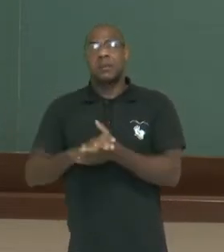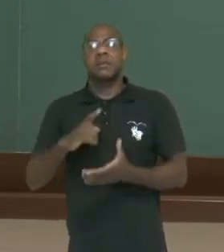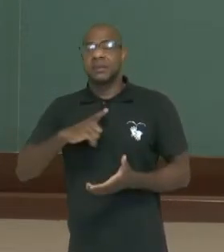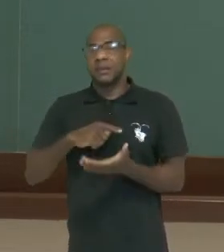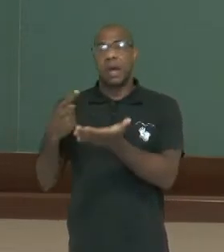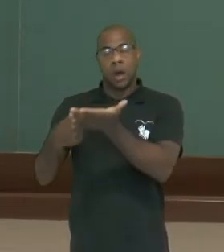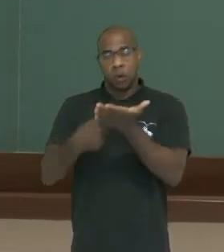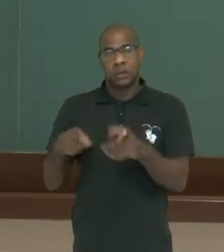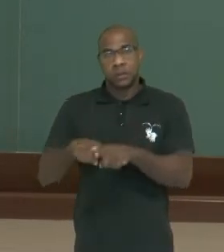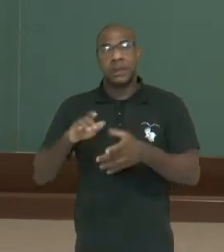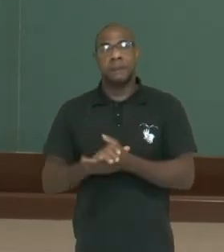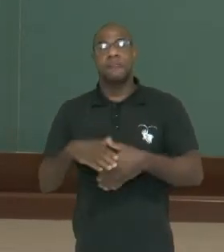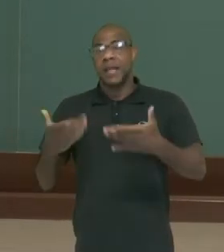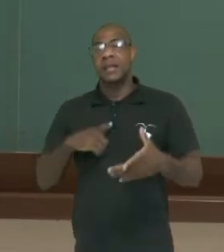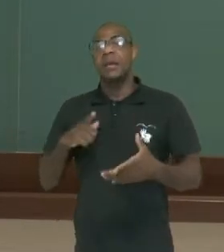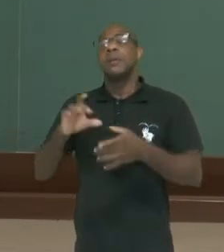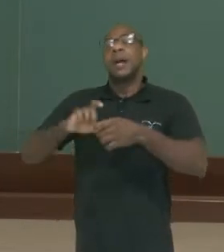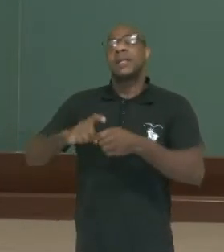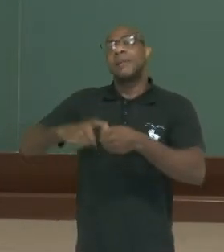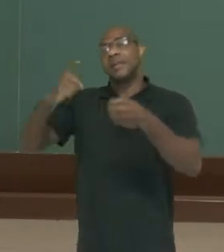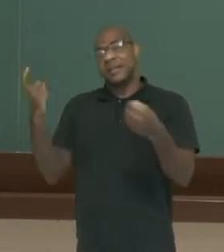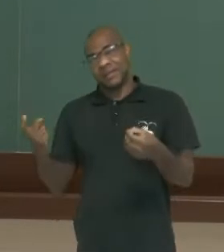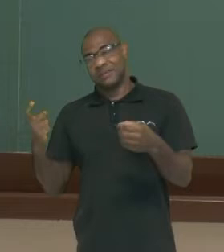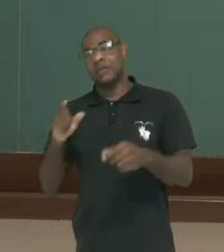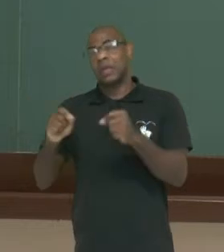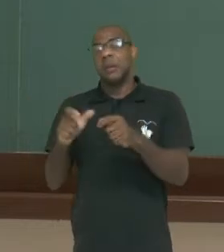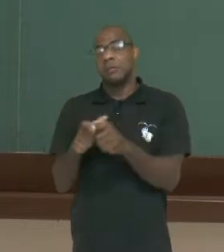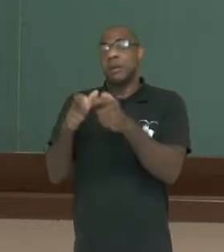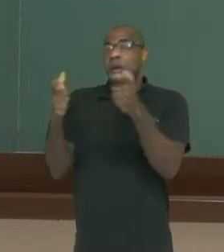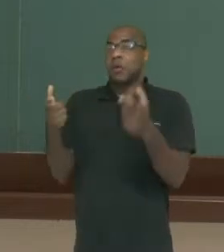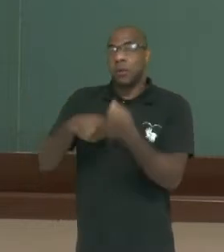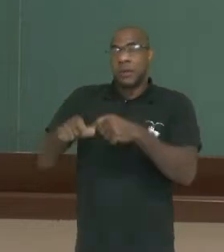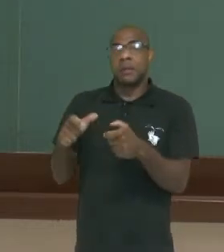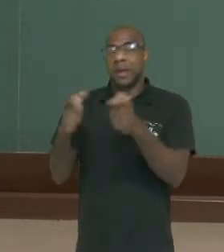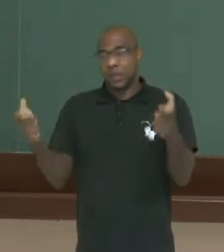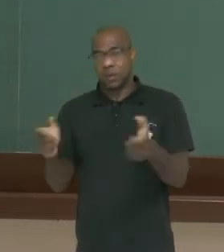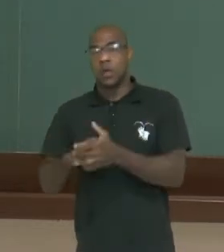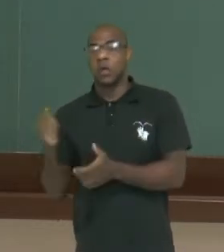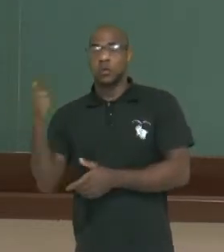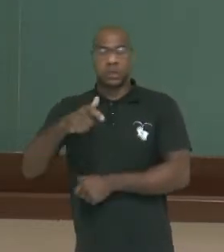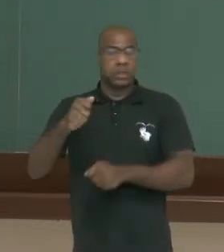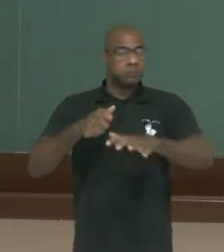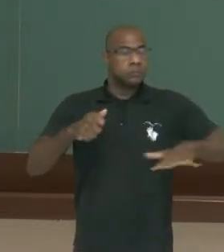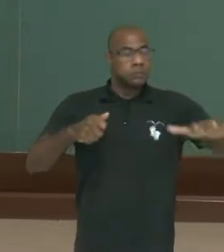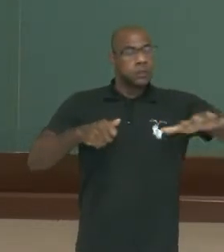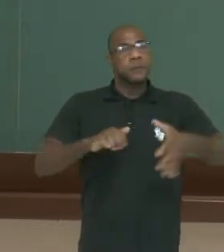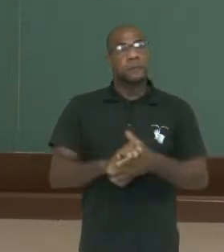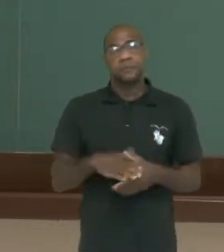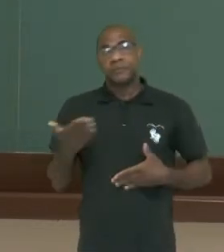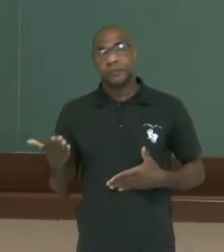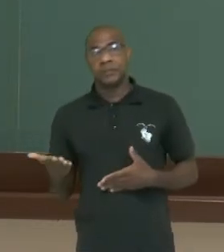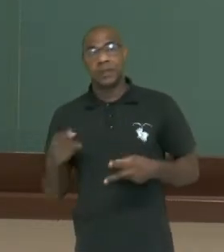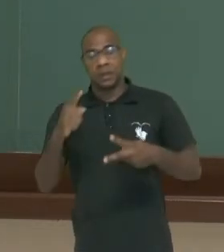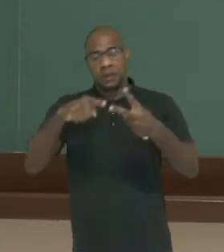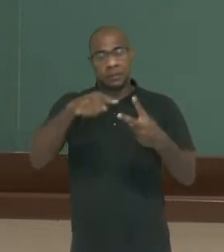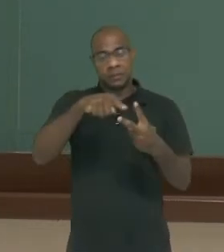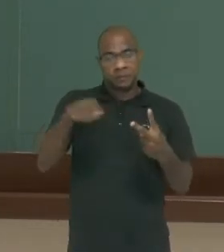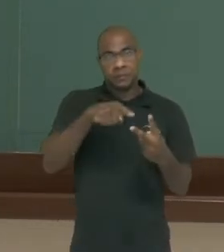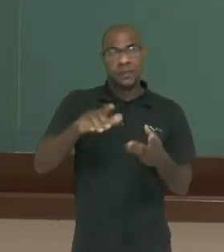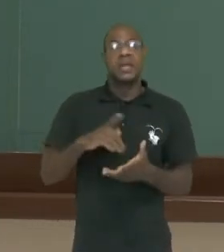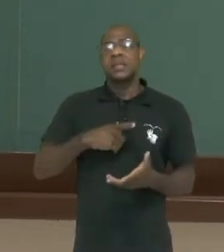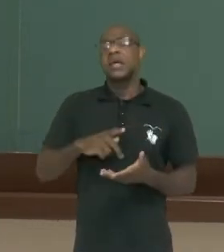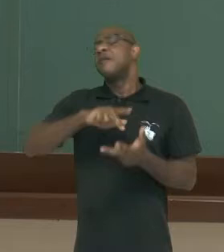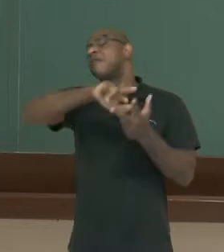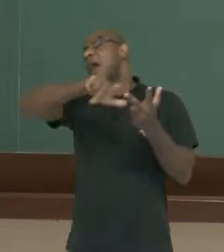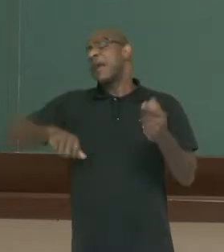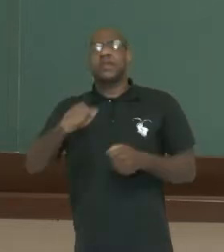por causa disso, uma independência, uma autonomia maior ainda do que as regiões autônomas. Dentro dessas, nós podemos citar